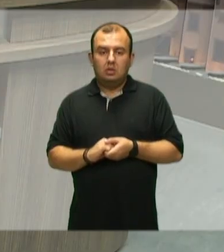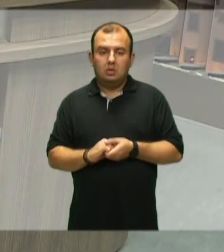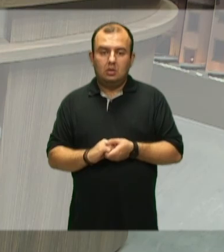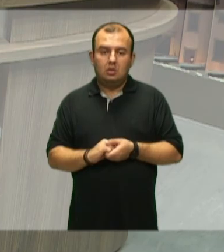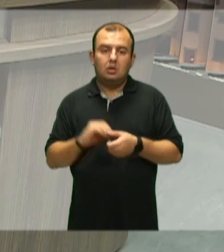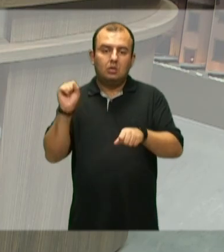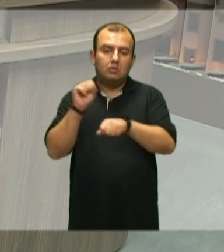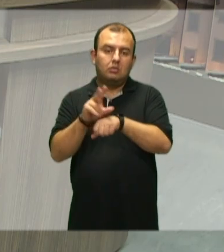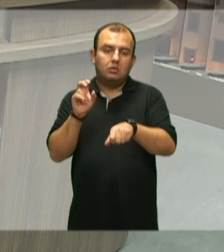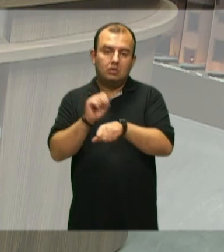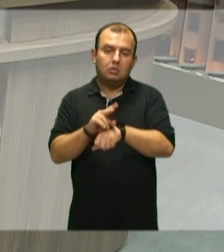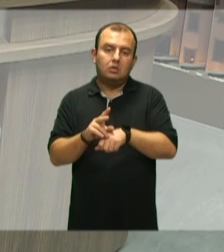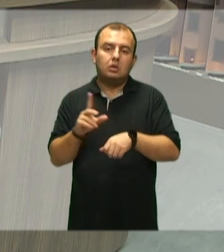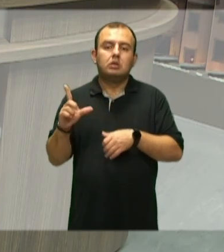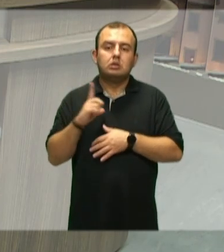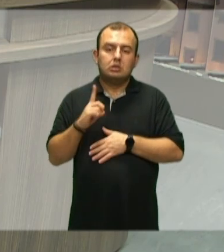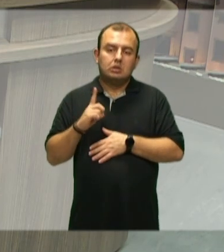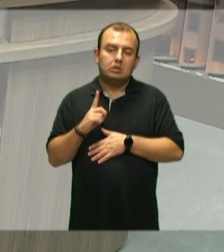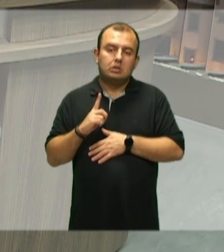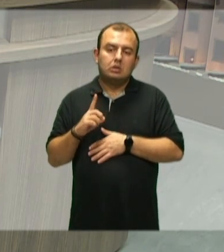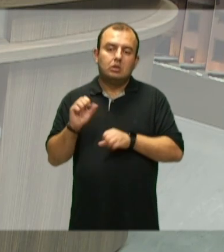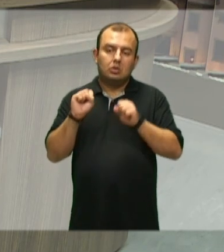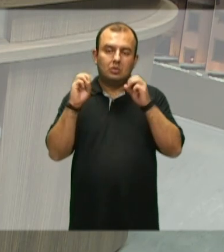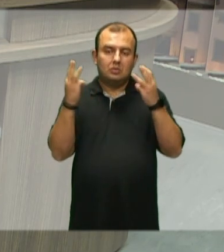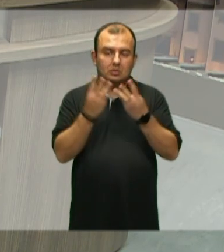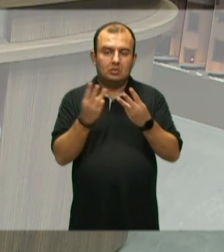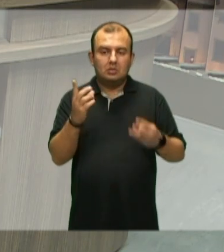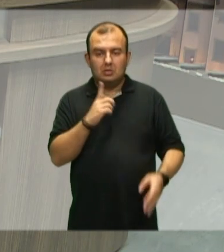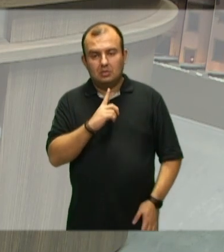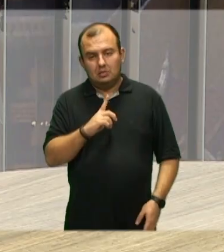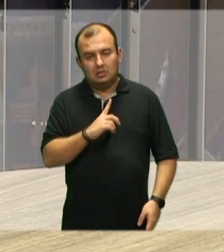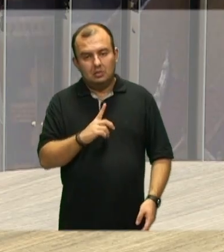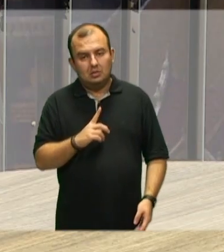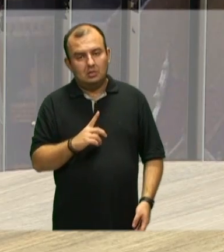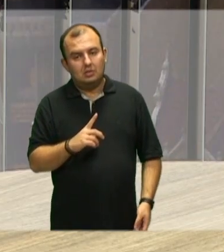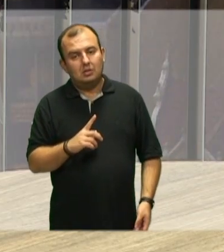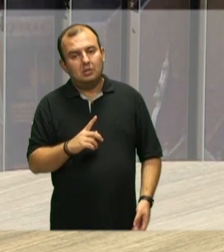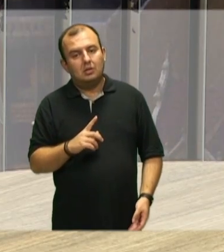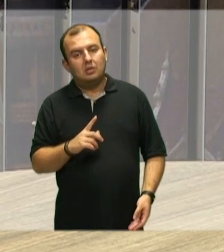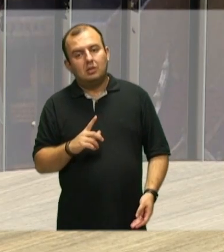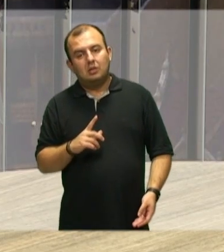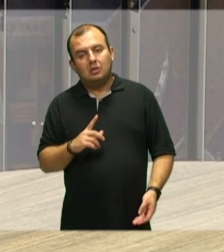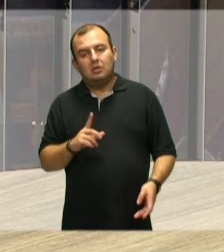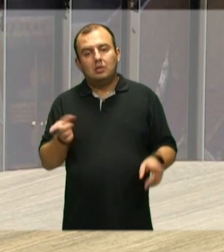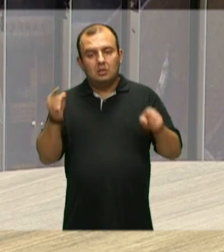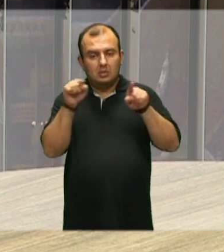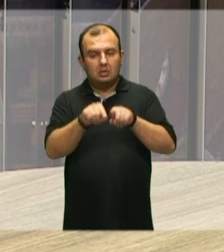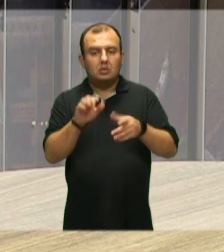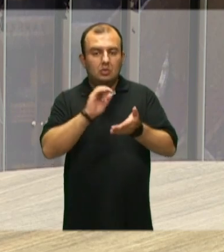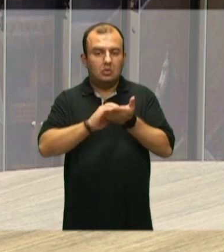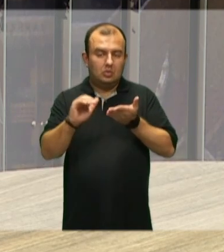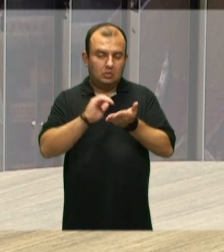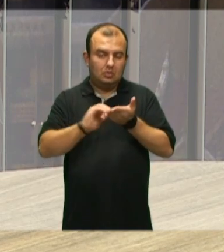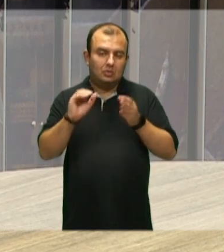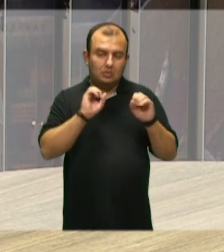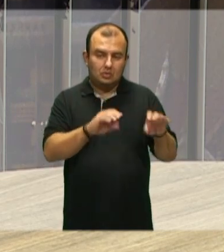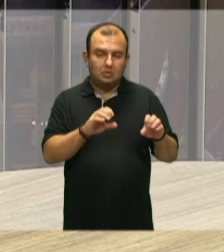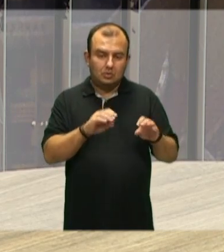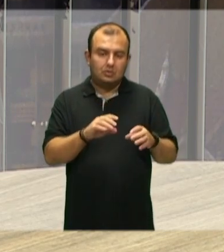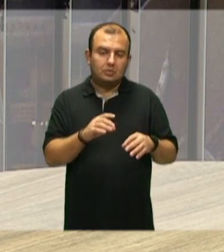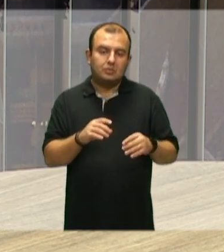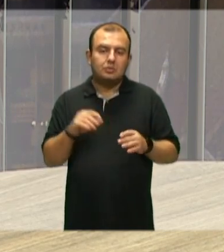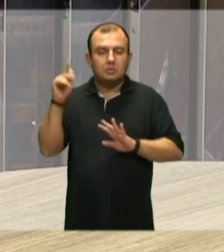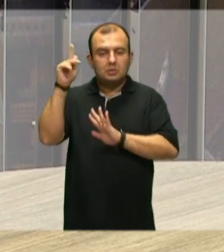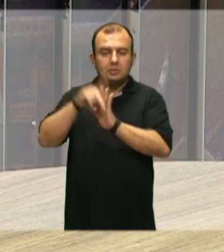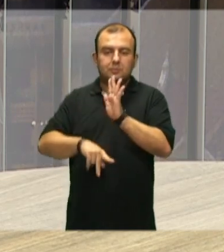vaga, hein? Já ainda tem vaga para o workshop? Olha, o workshop, nós fechamos também uma parceria com a Secretaria de Educação, através